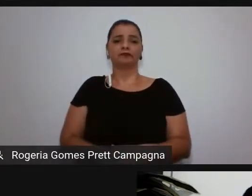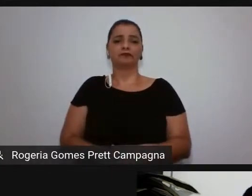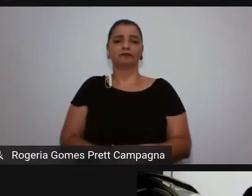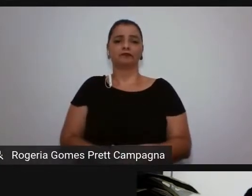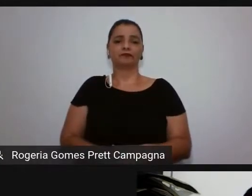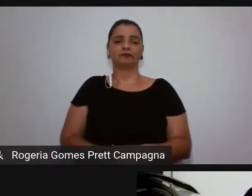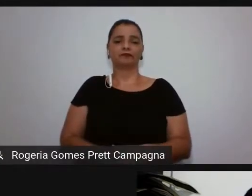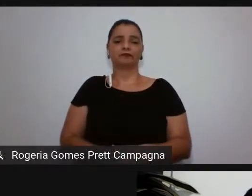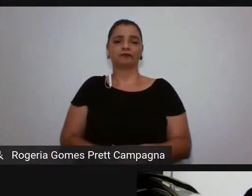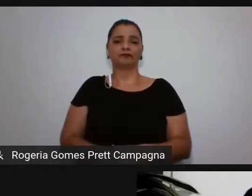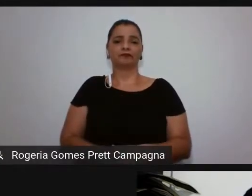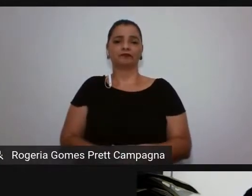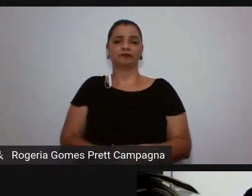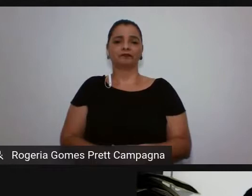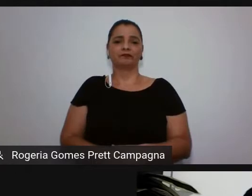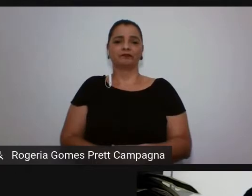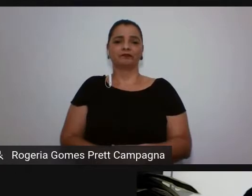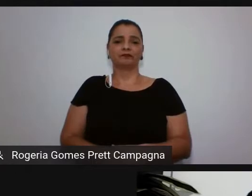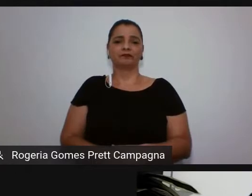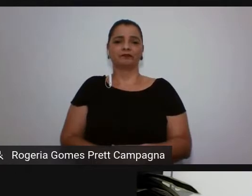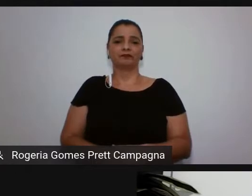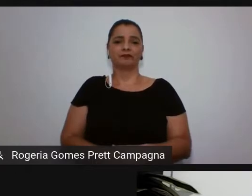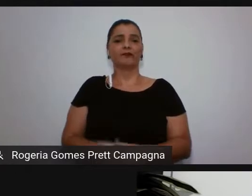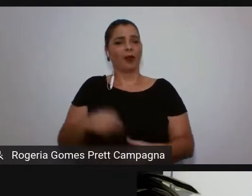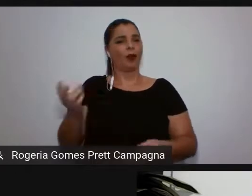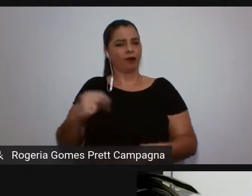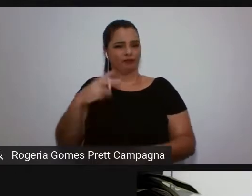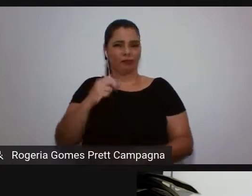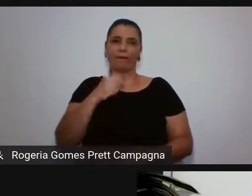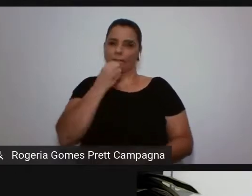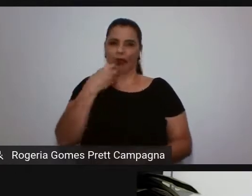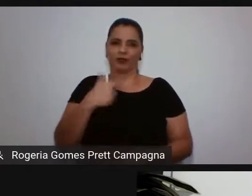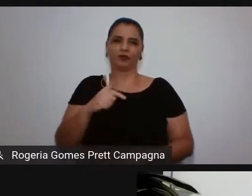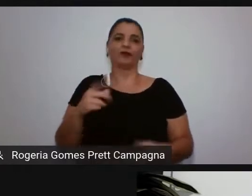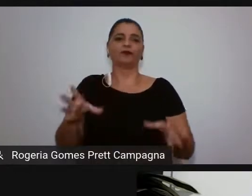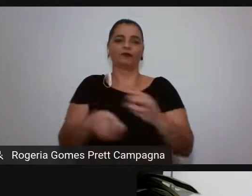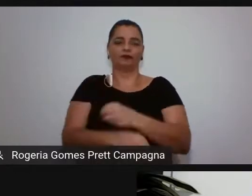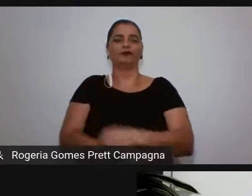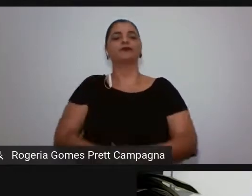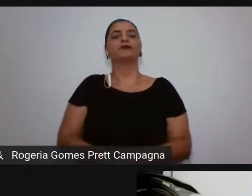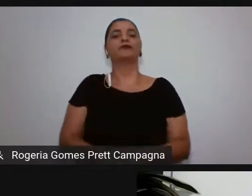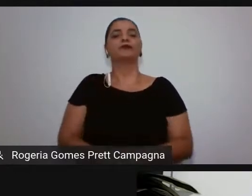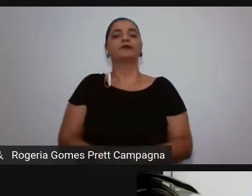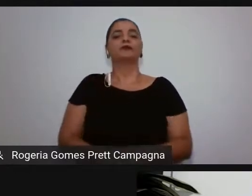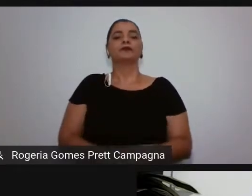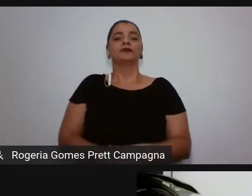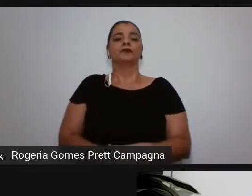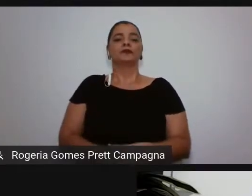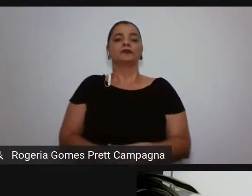Mudei? Fui diferente? Fui divergente? Não, vai lá. Vamos concluir. Então tá, vamos concluir.